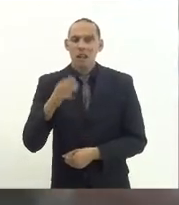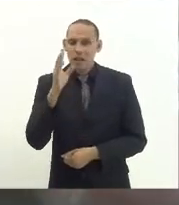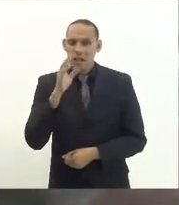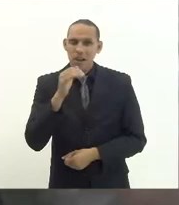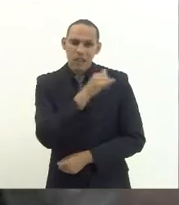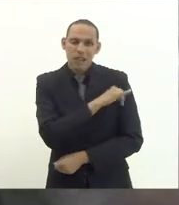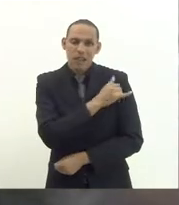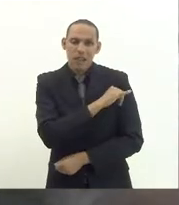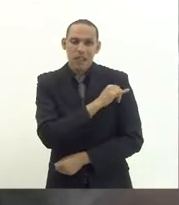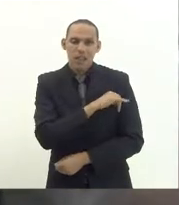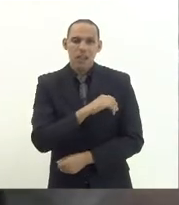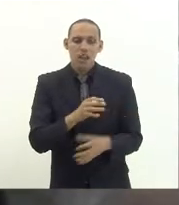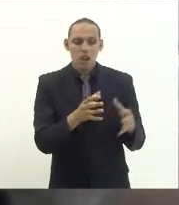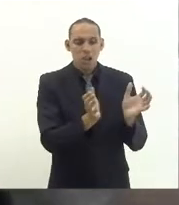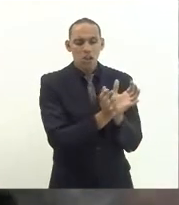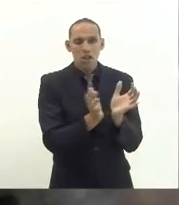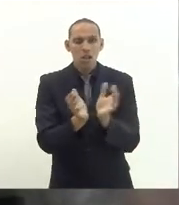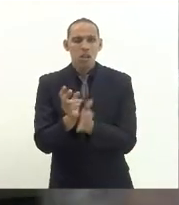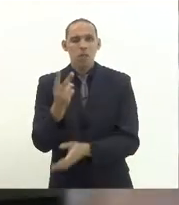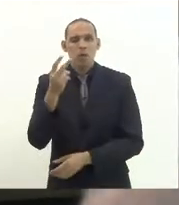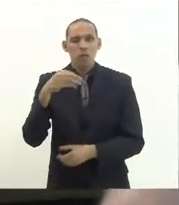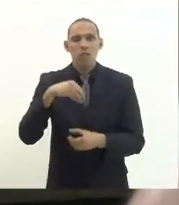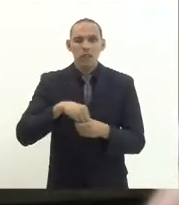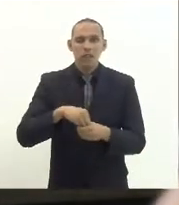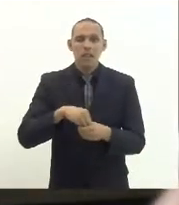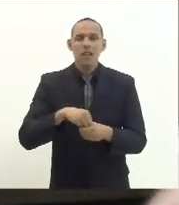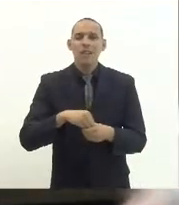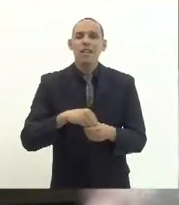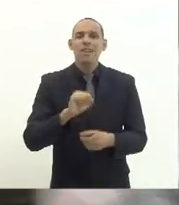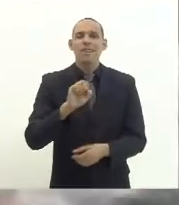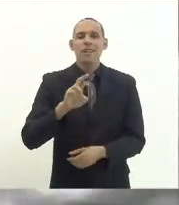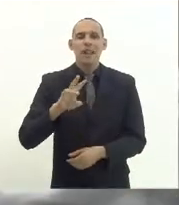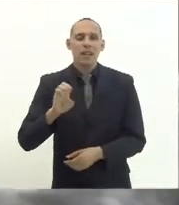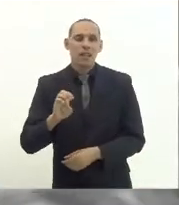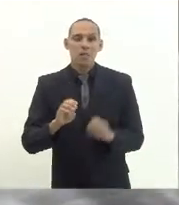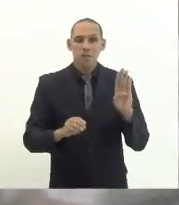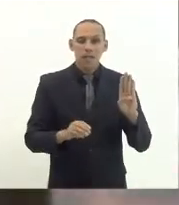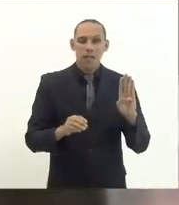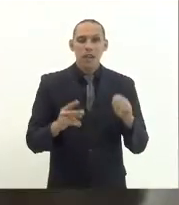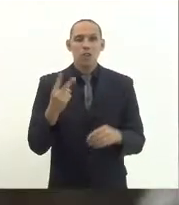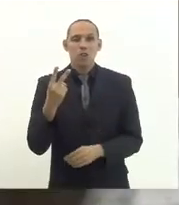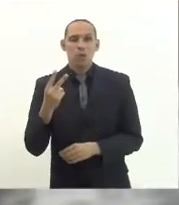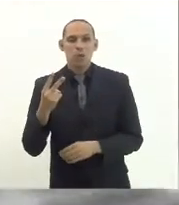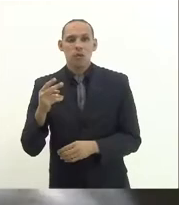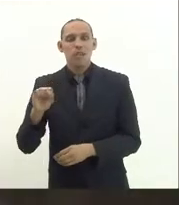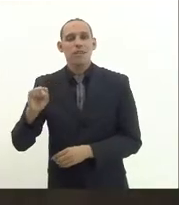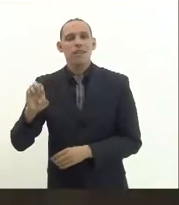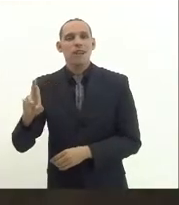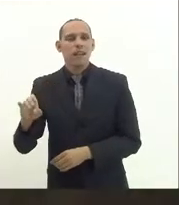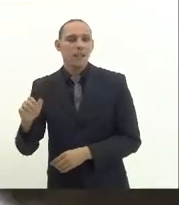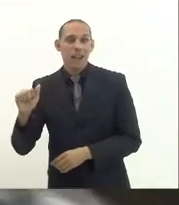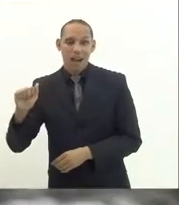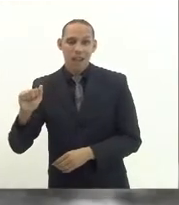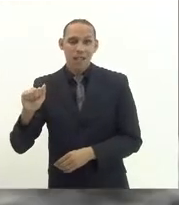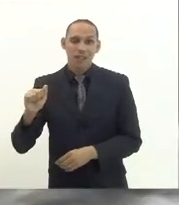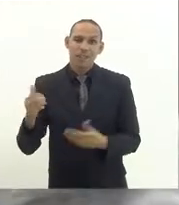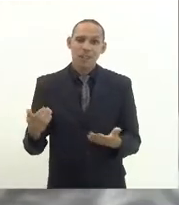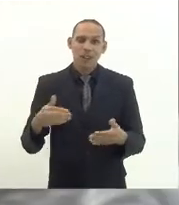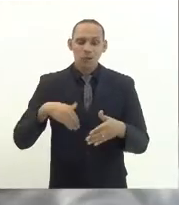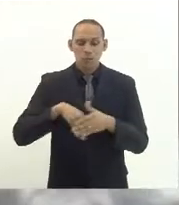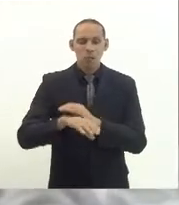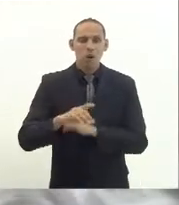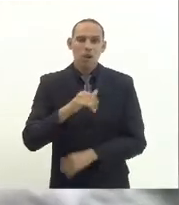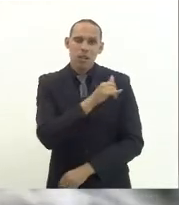e duas equipes na Série A do Brasileirão é isso diminuiu muita força do nosso futebol